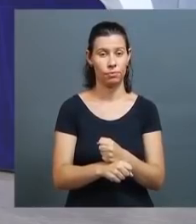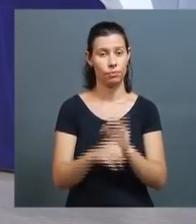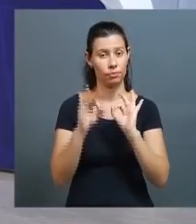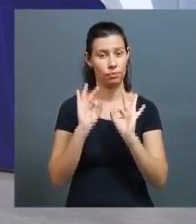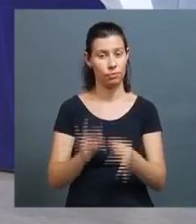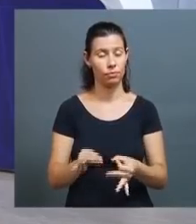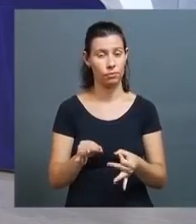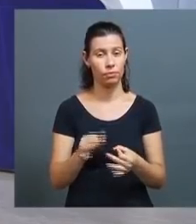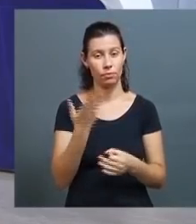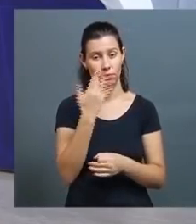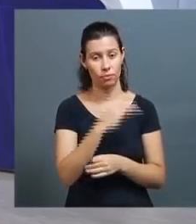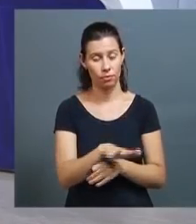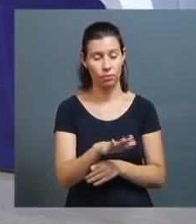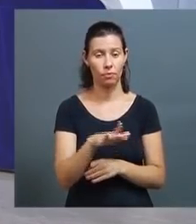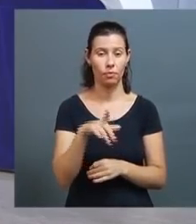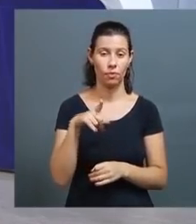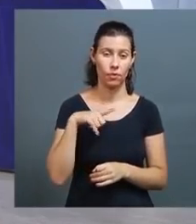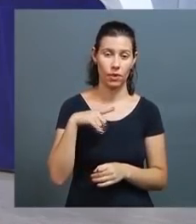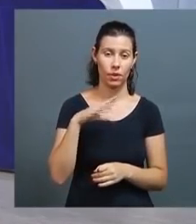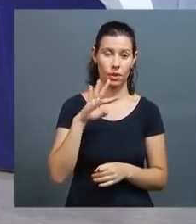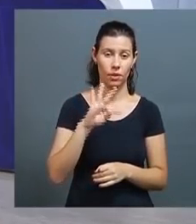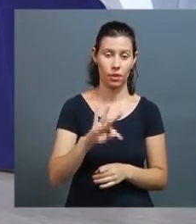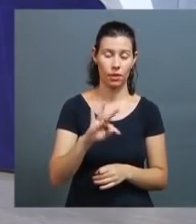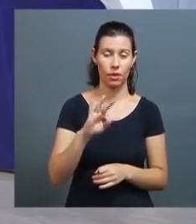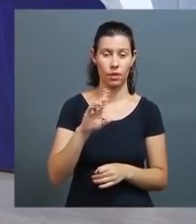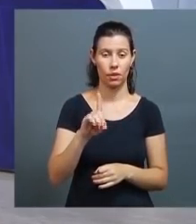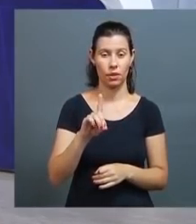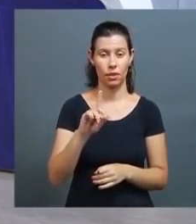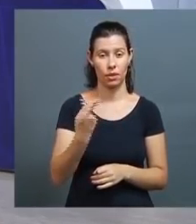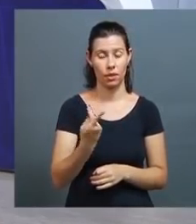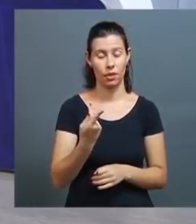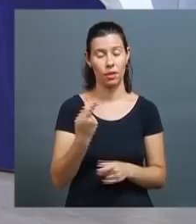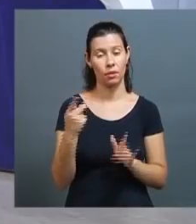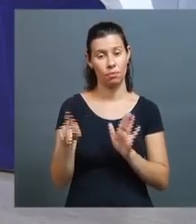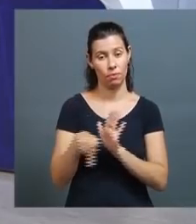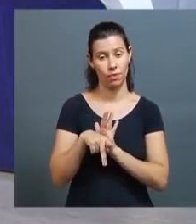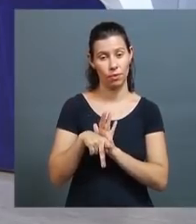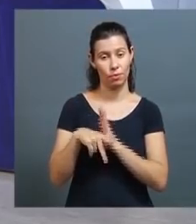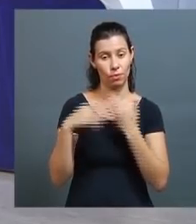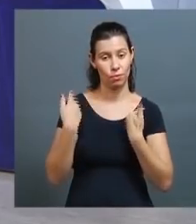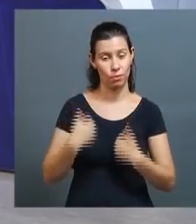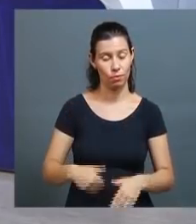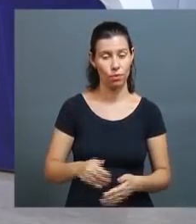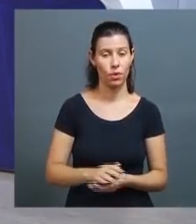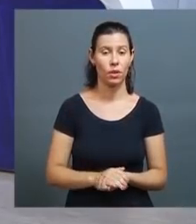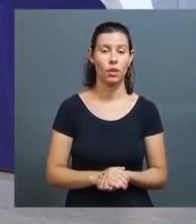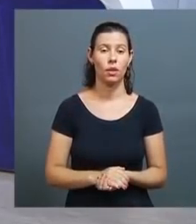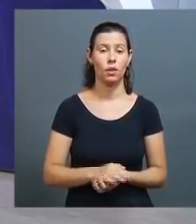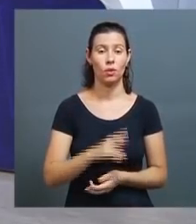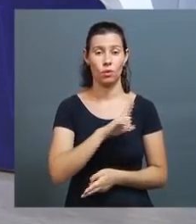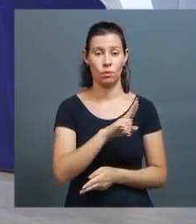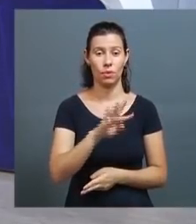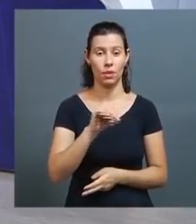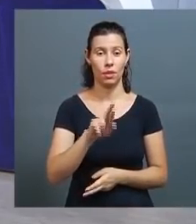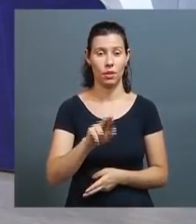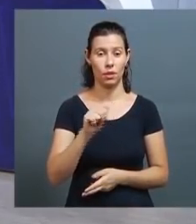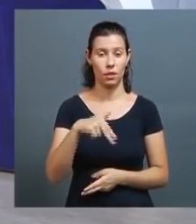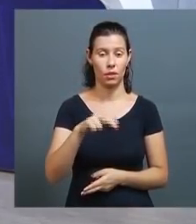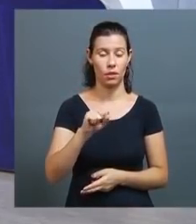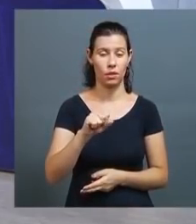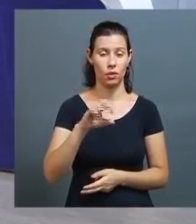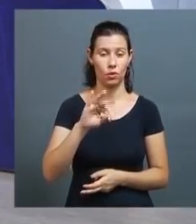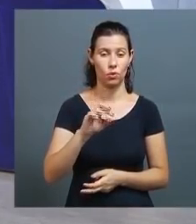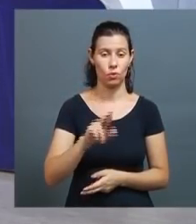expressiva, né, de crianças que têm um TDAH, que aí já é uma questão orgânica. É o transtorno do déficit de atenção e hiperatividade.